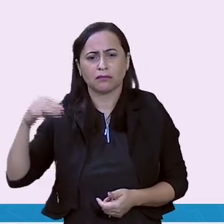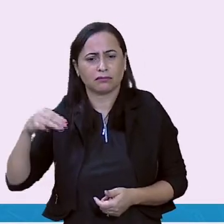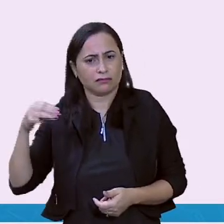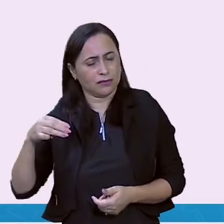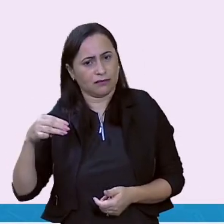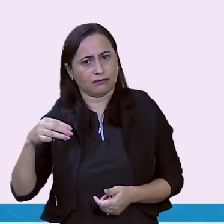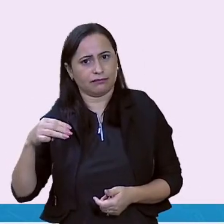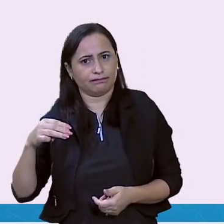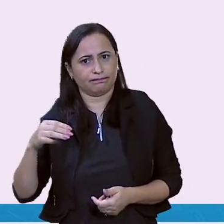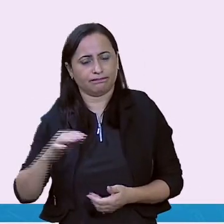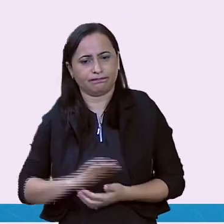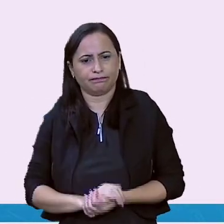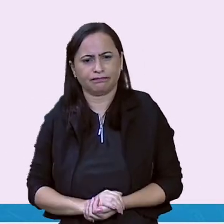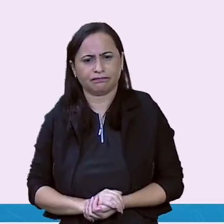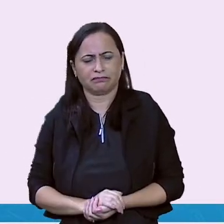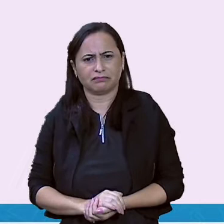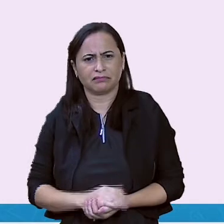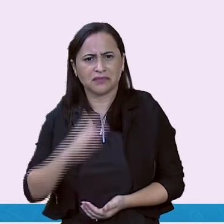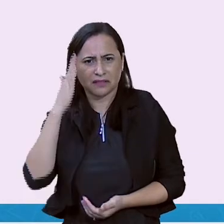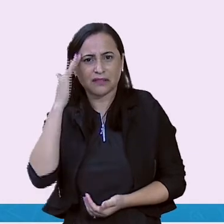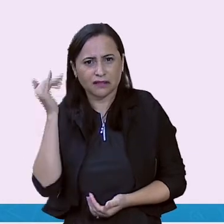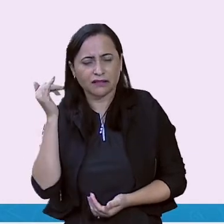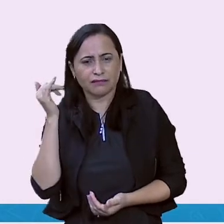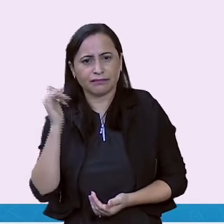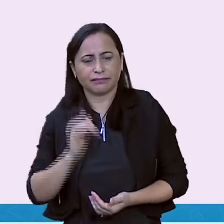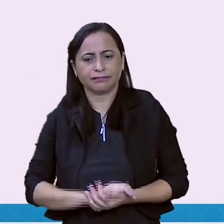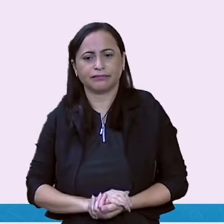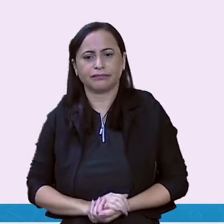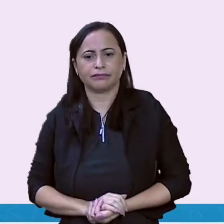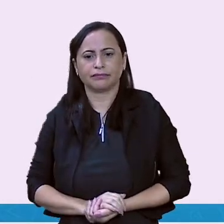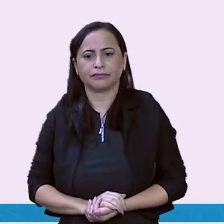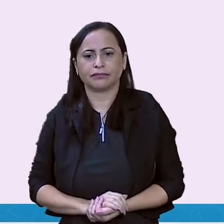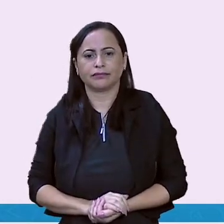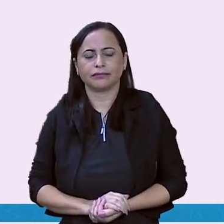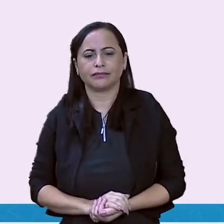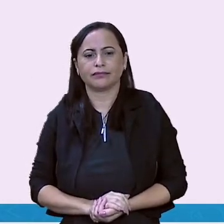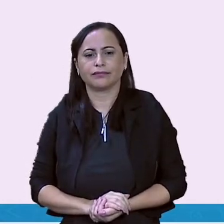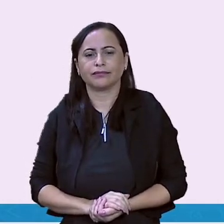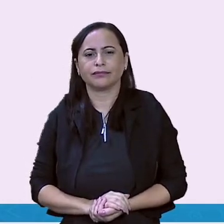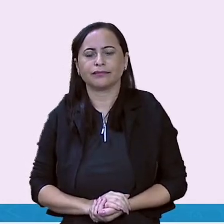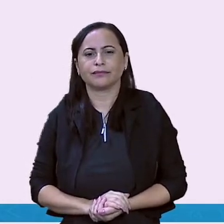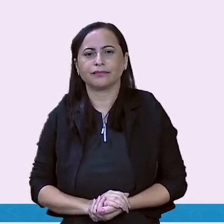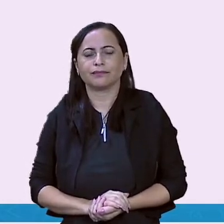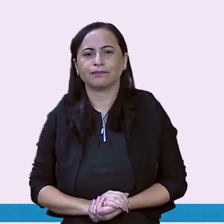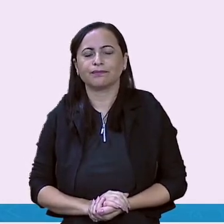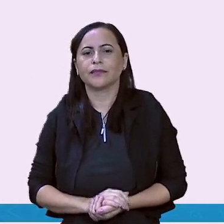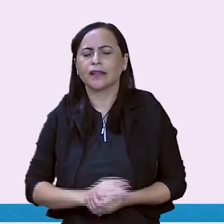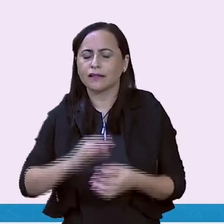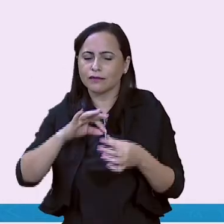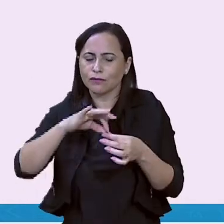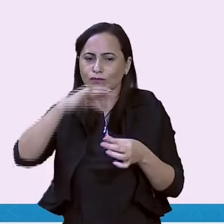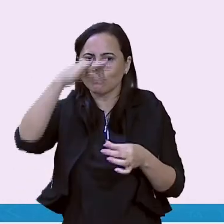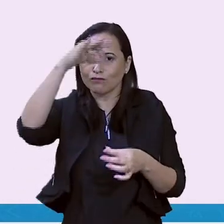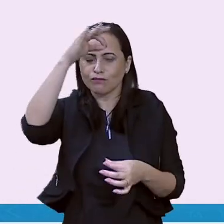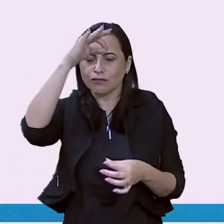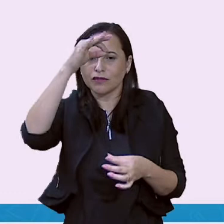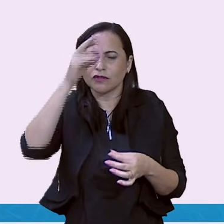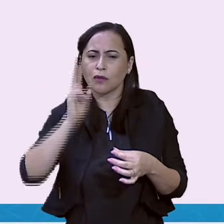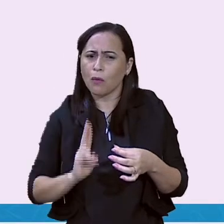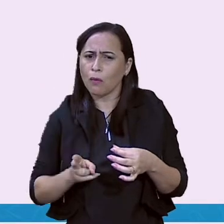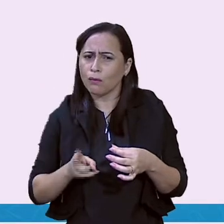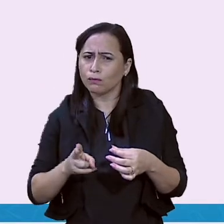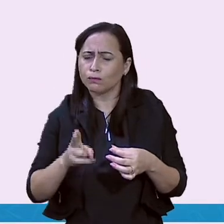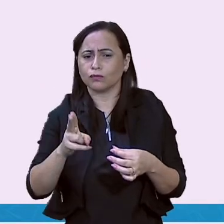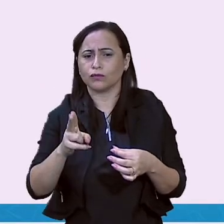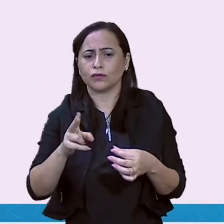portas da nossa casa? Por que será que colocaram 2,10 metros? Porque é uma medida padrão. E por que